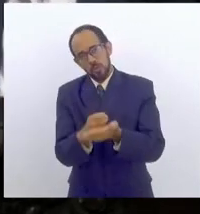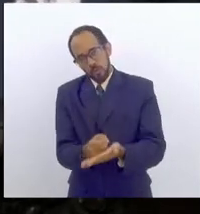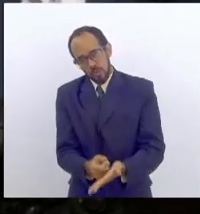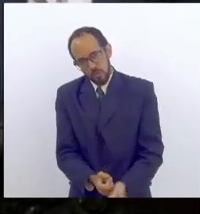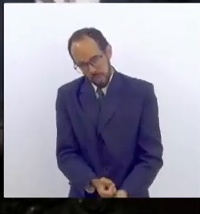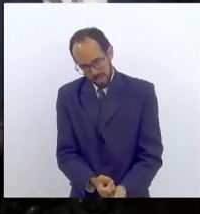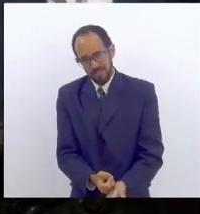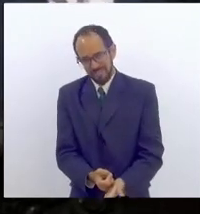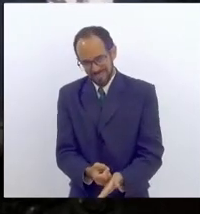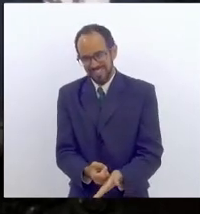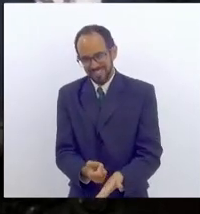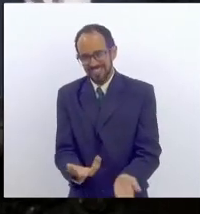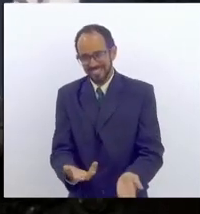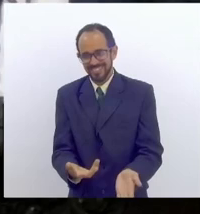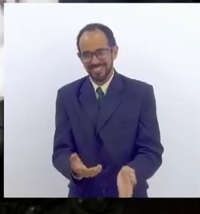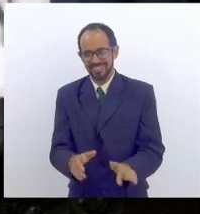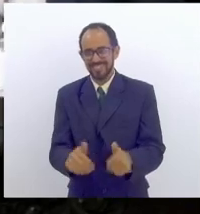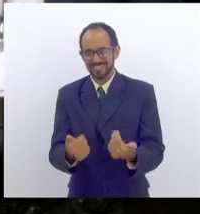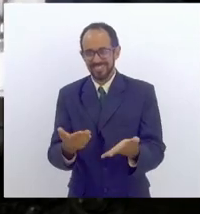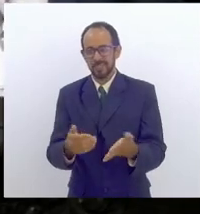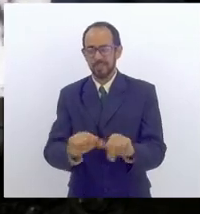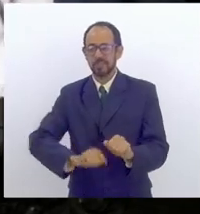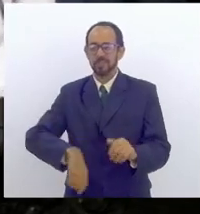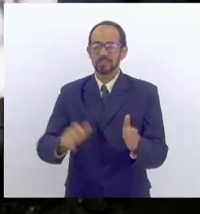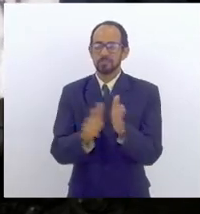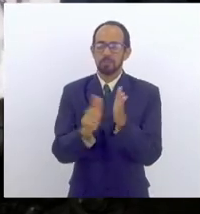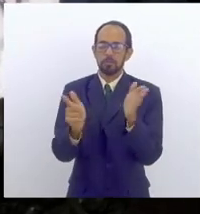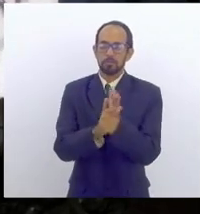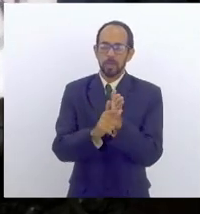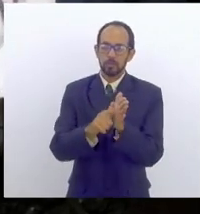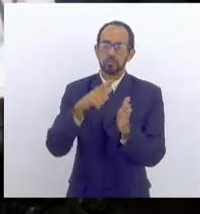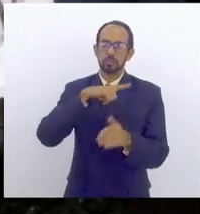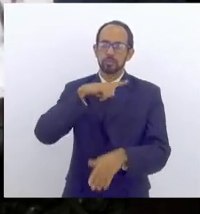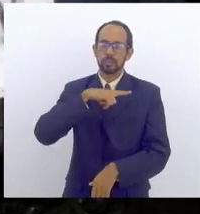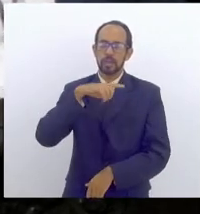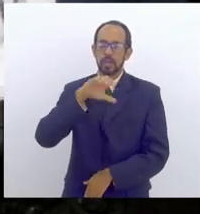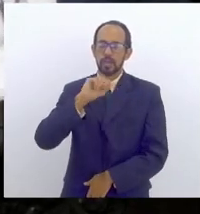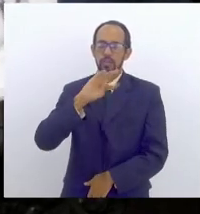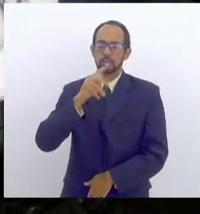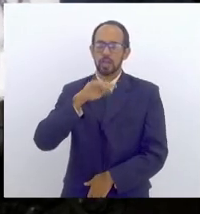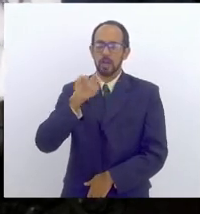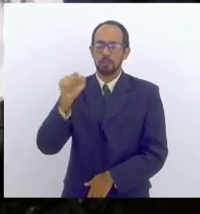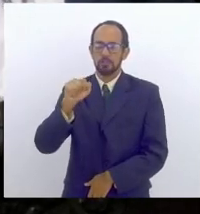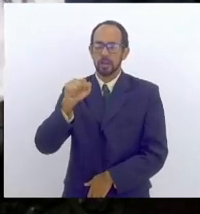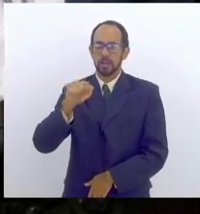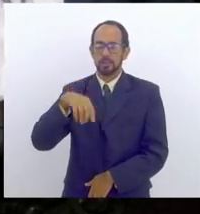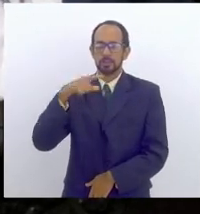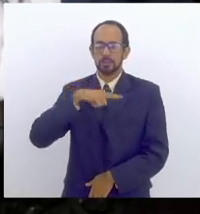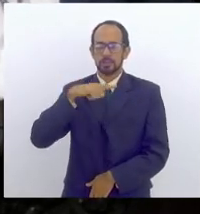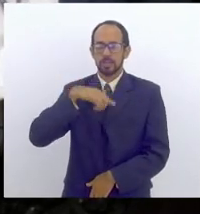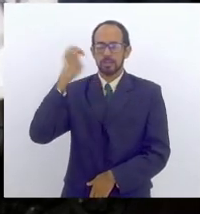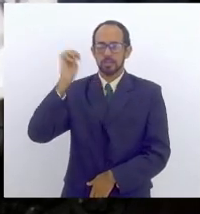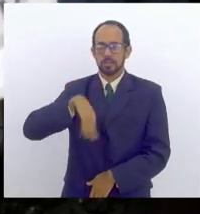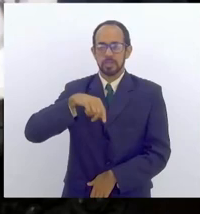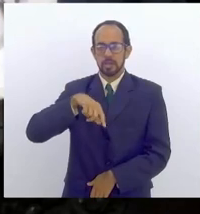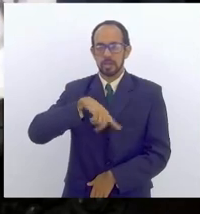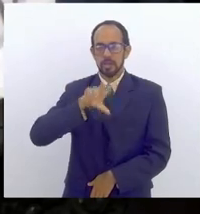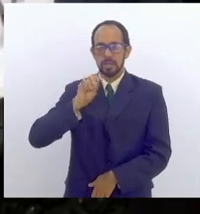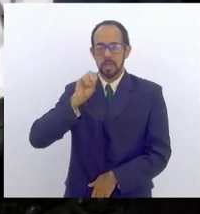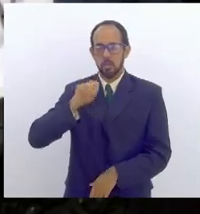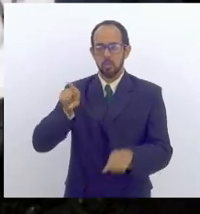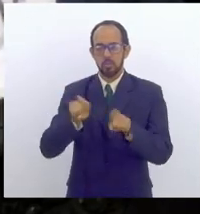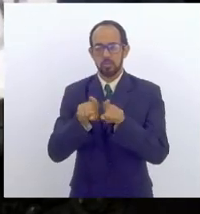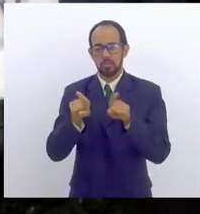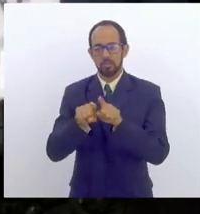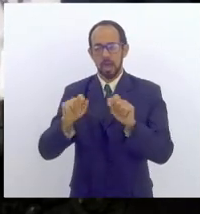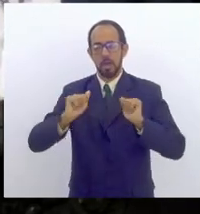As cédulas estão, a chapa tem sim, não e abstenção. Sim, não